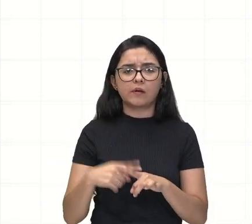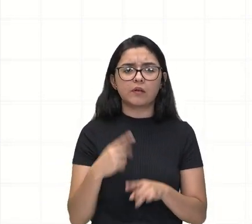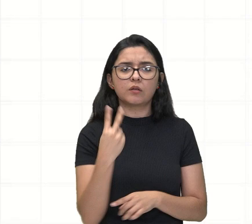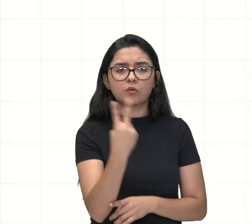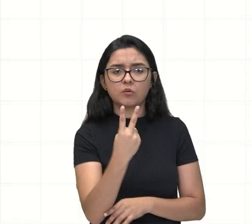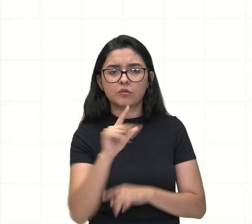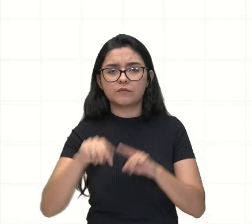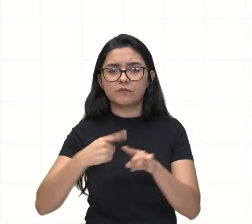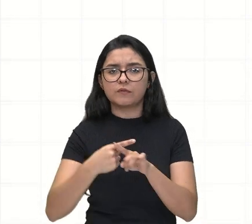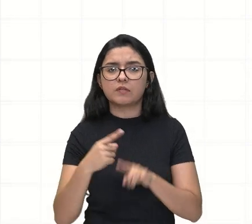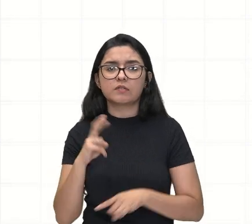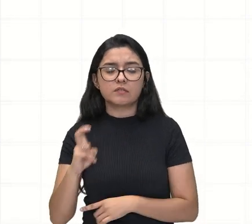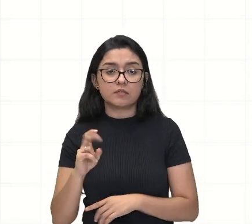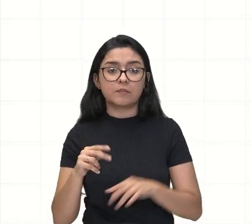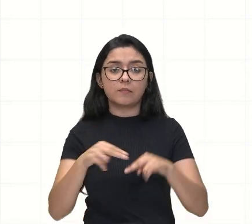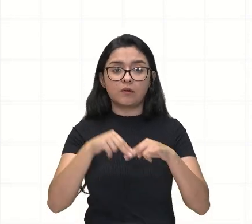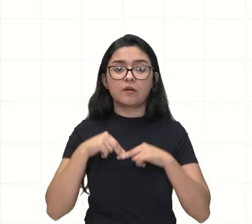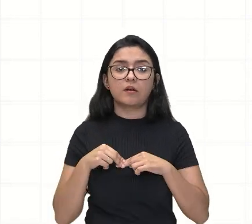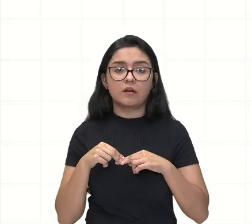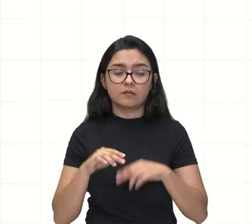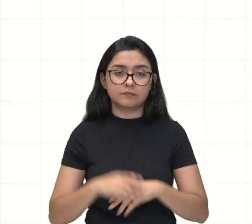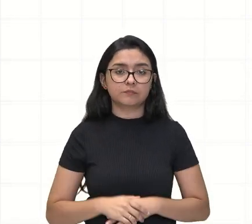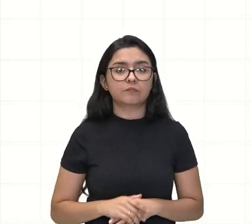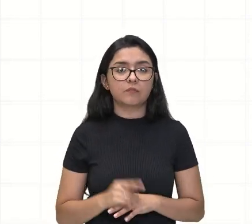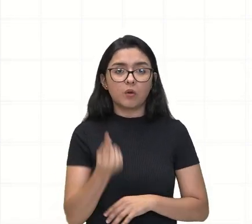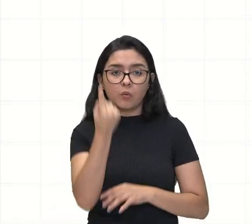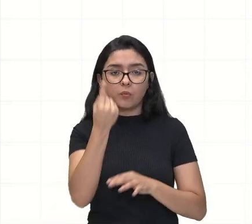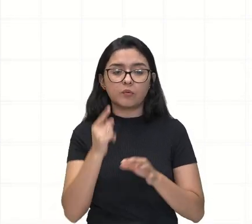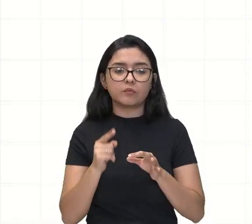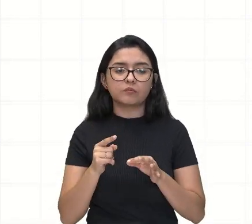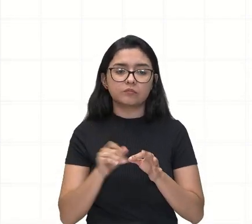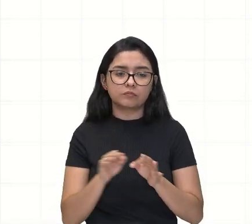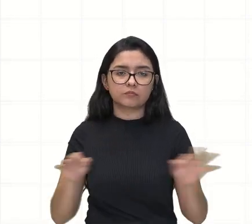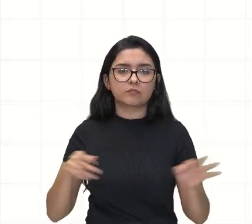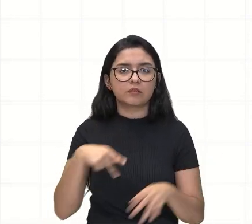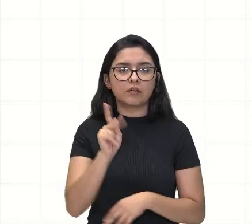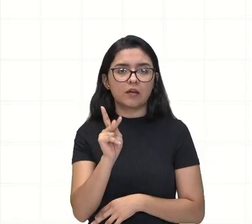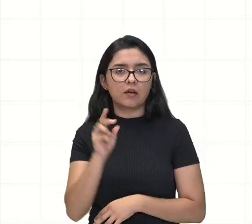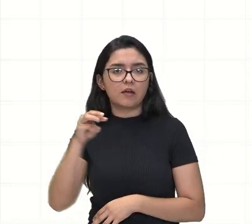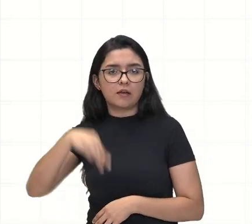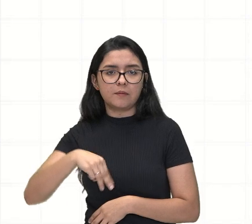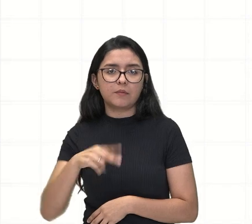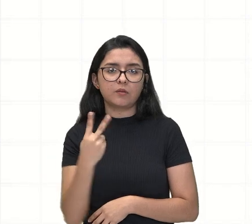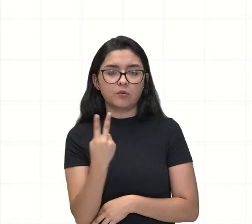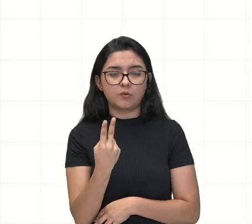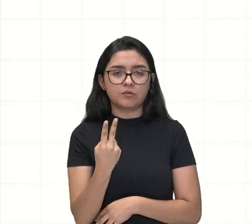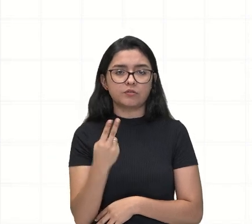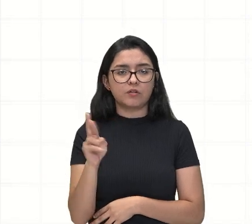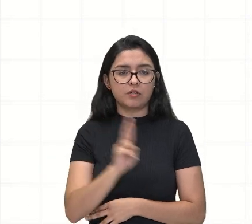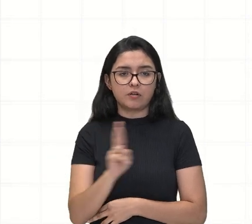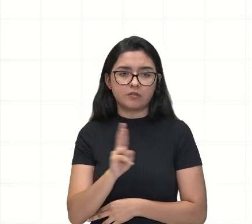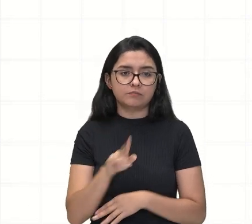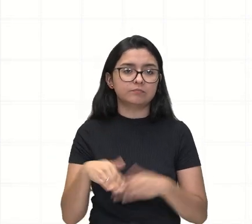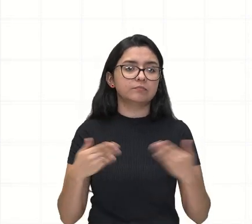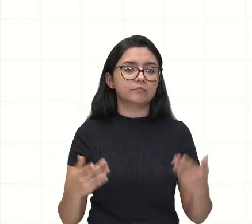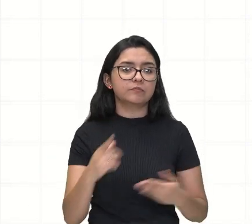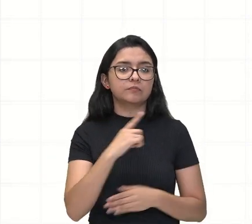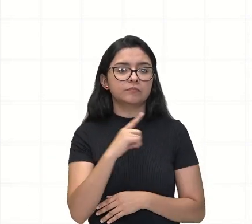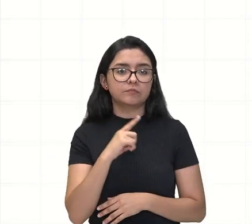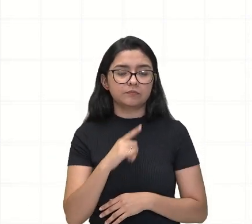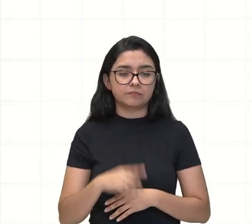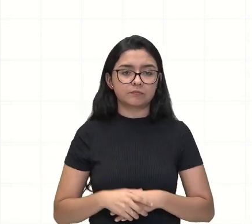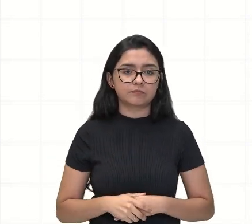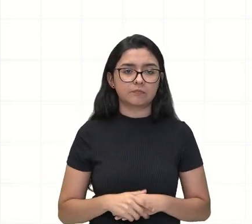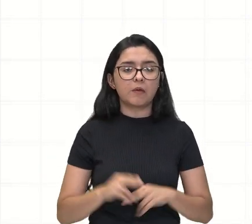fala que 1 quilômetro custa R$2 e percorreu 5 quilômetros, tá bom? Por isso ficou então 2 vezes